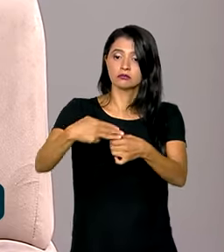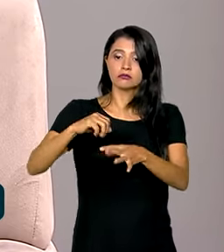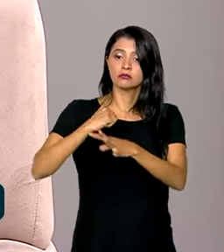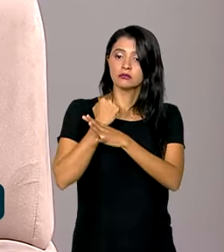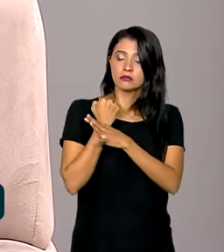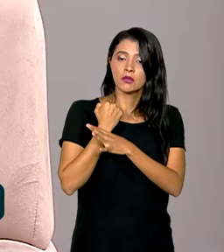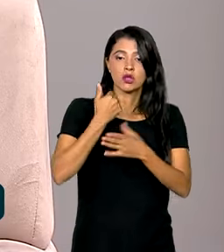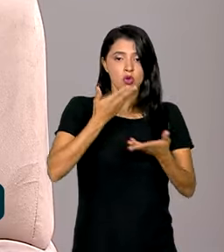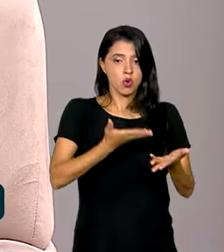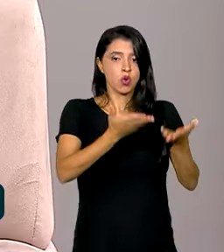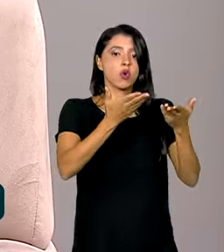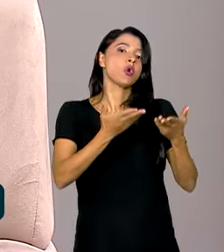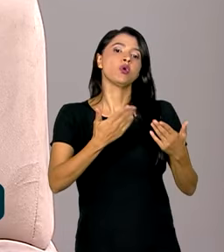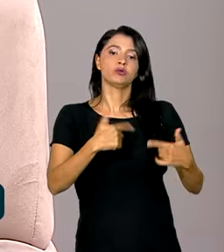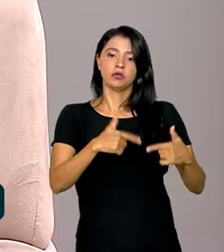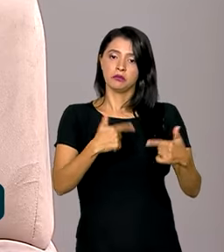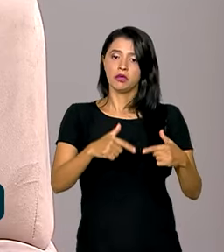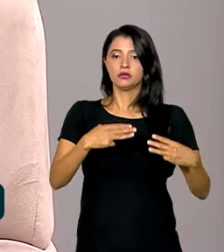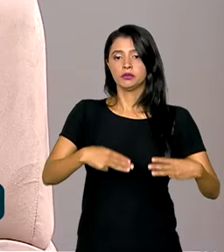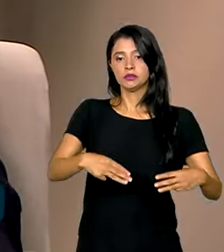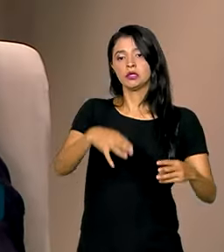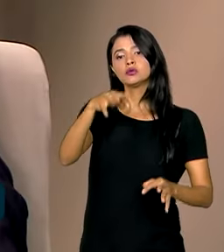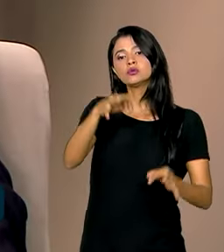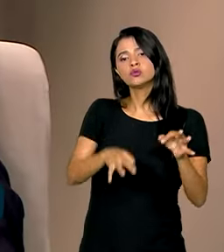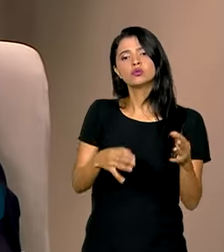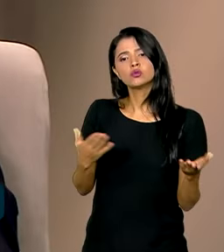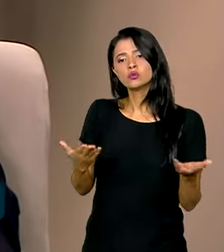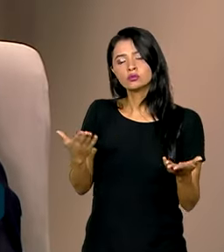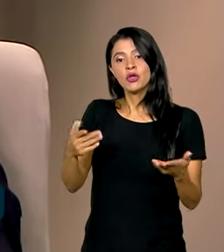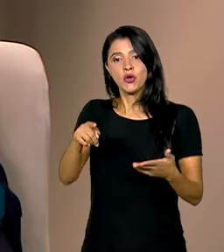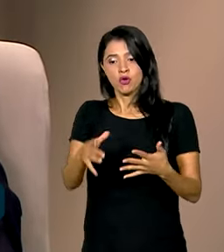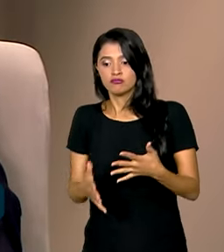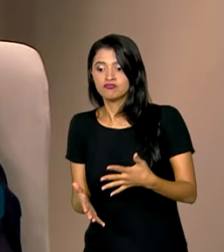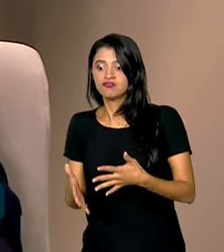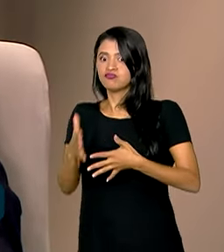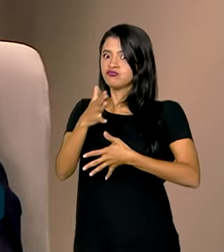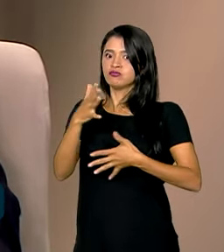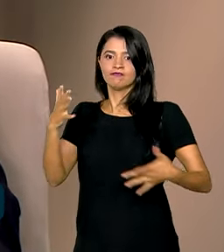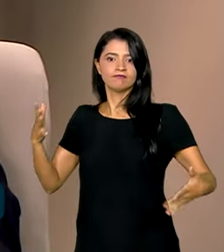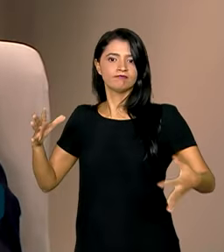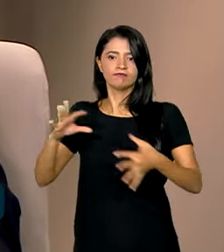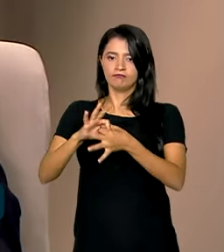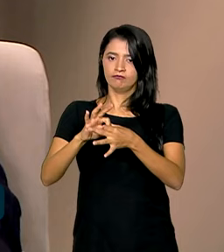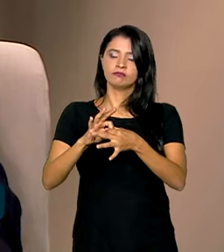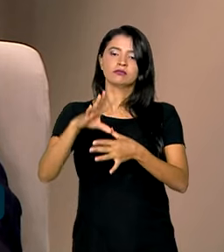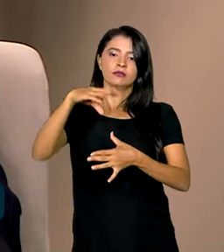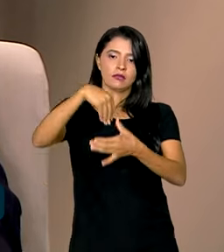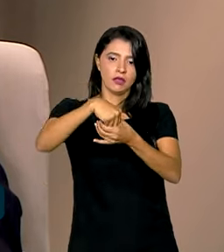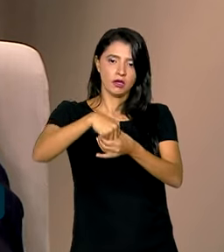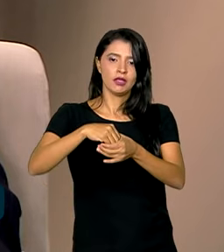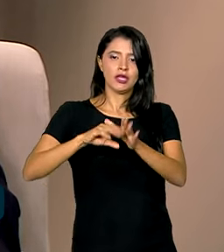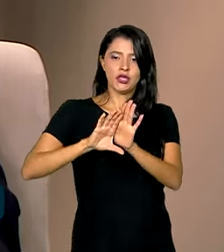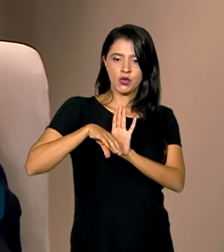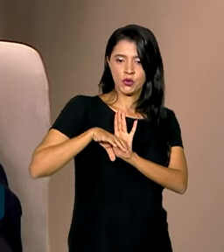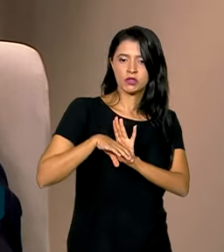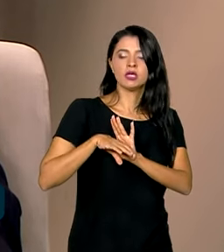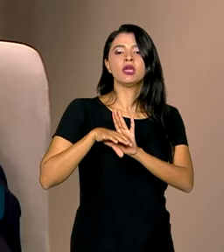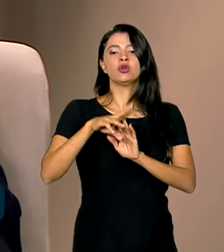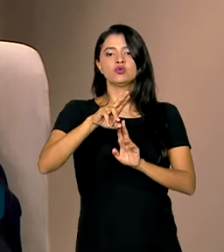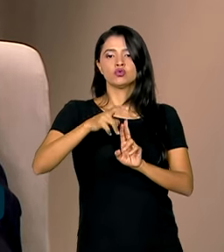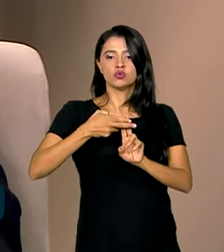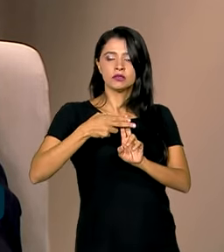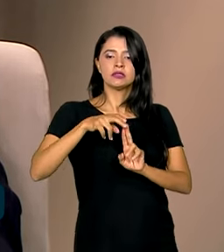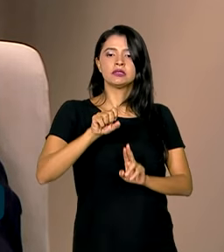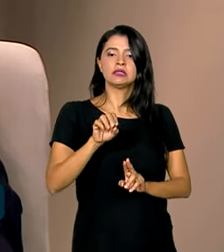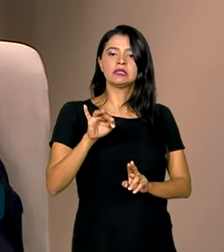com as ações do Ministério da Justiça? Temos hoje o nível mais alto de integração dentro do conceito de SUSP, Sistema Único de